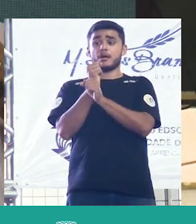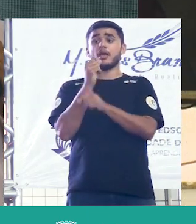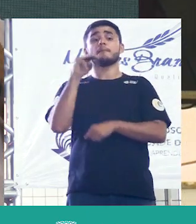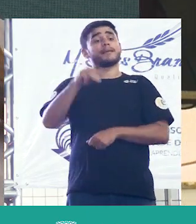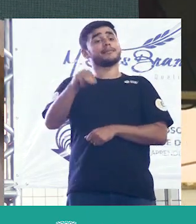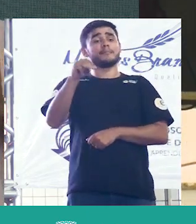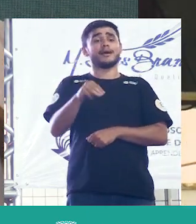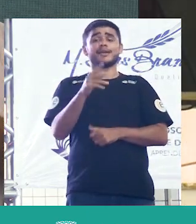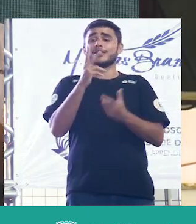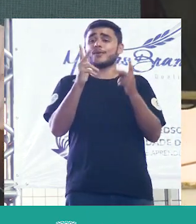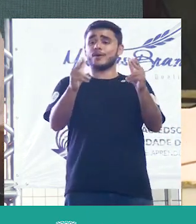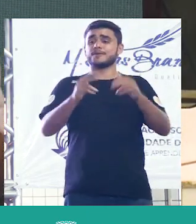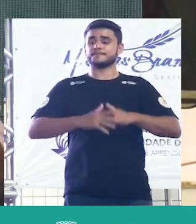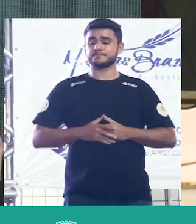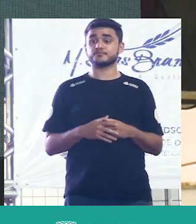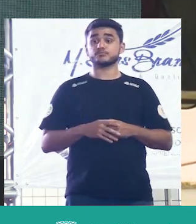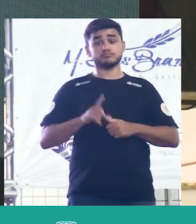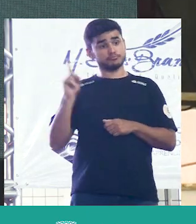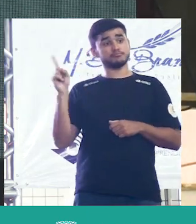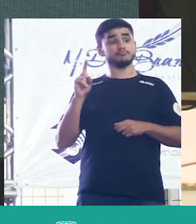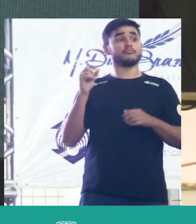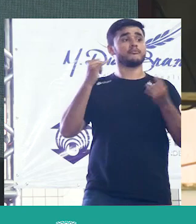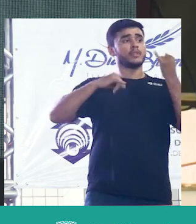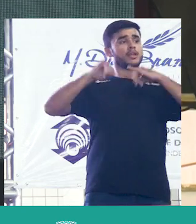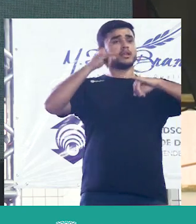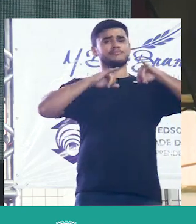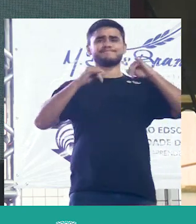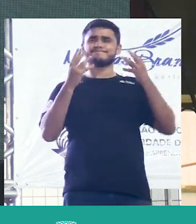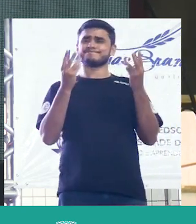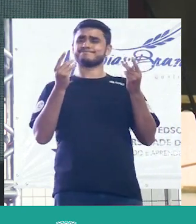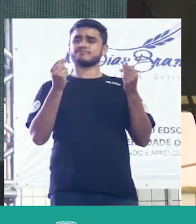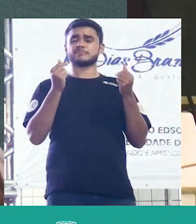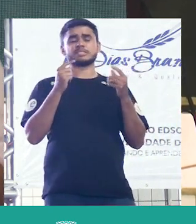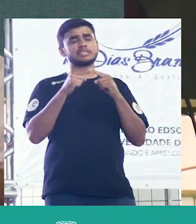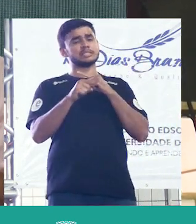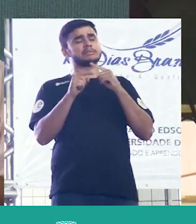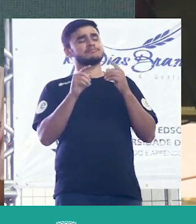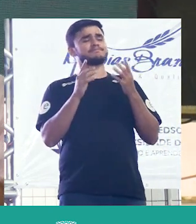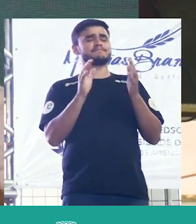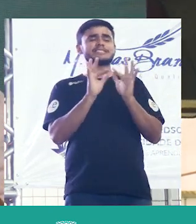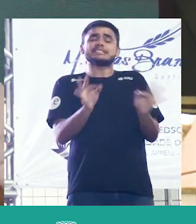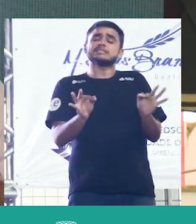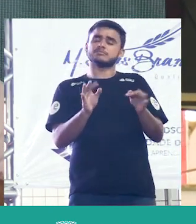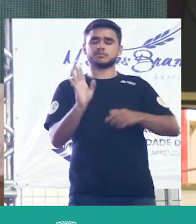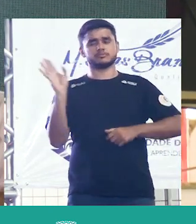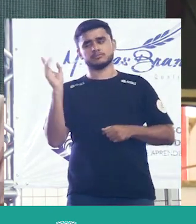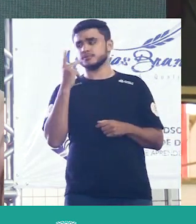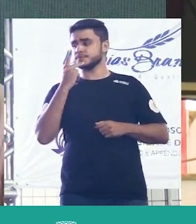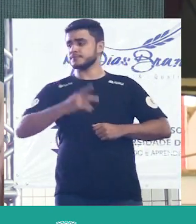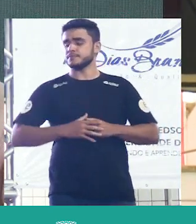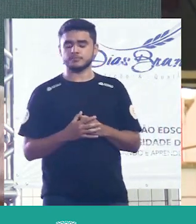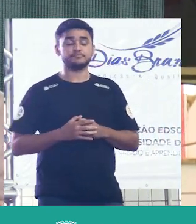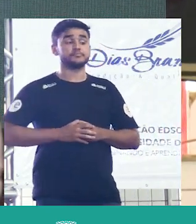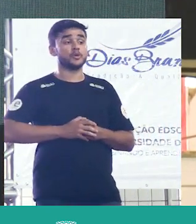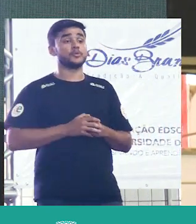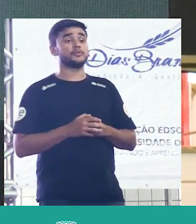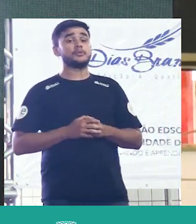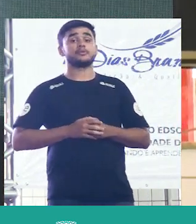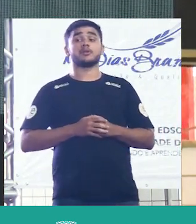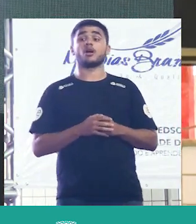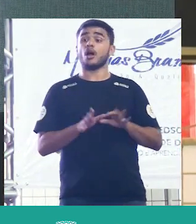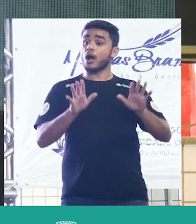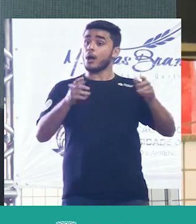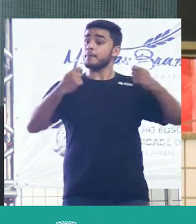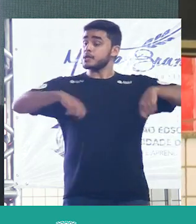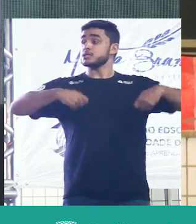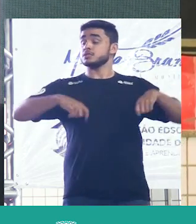proporção. Estequiometria aí tem pouca coisa. Mas vamos lá. Primeiro, eu